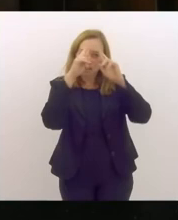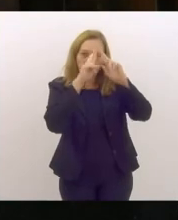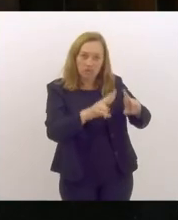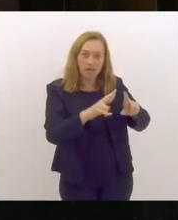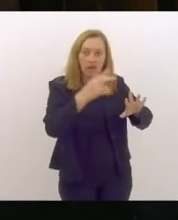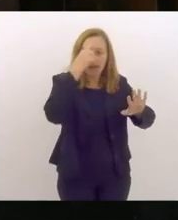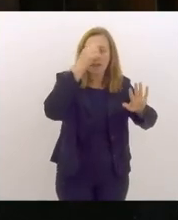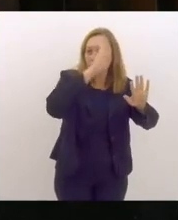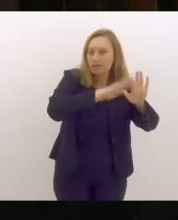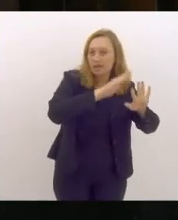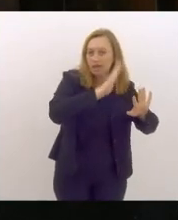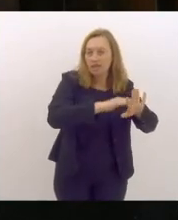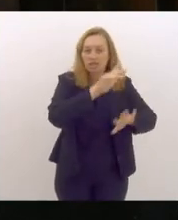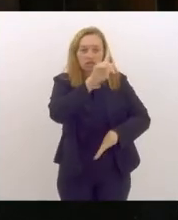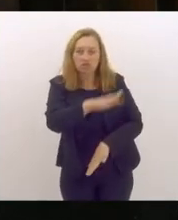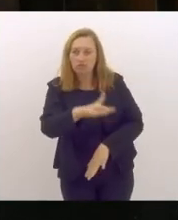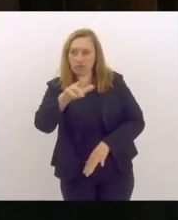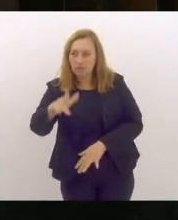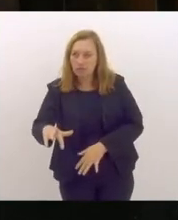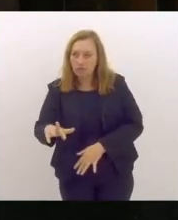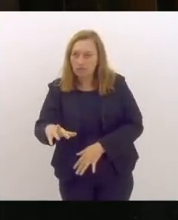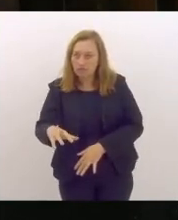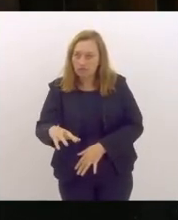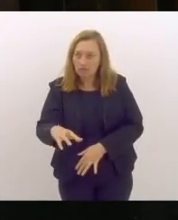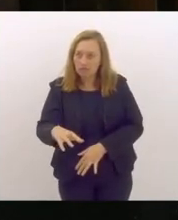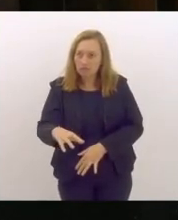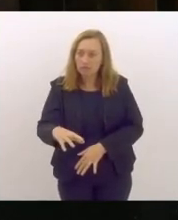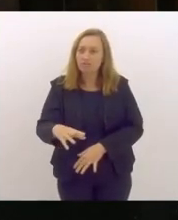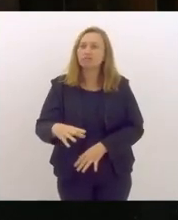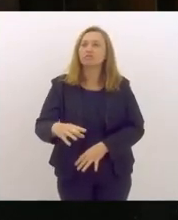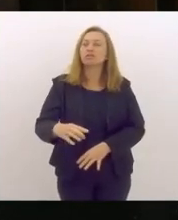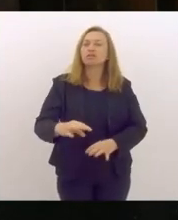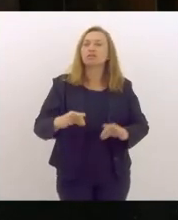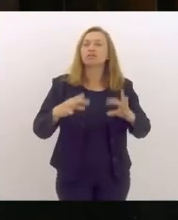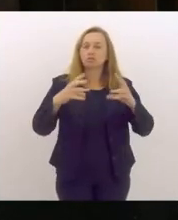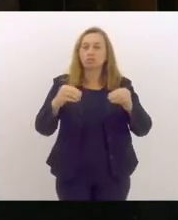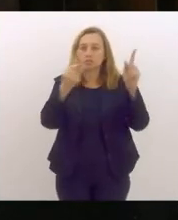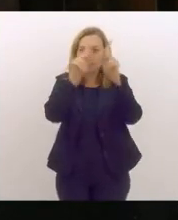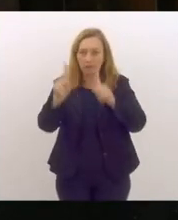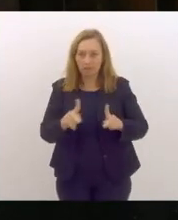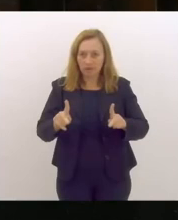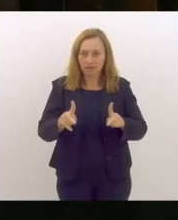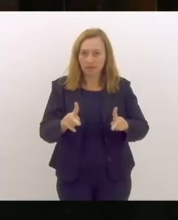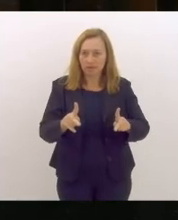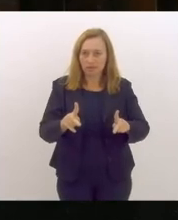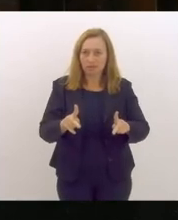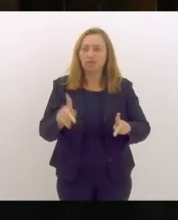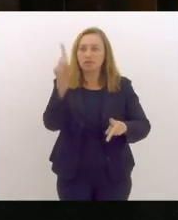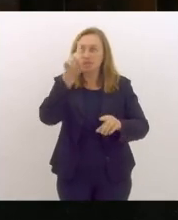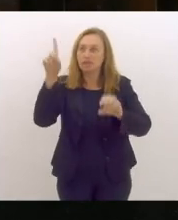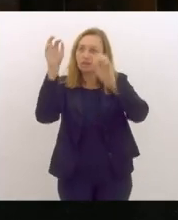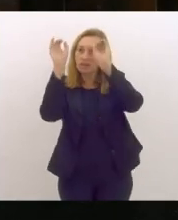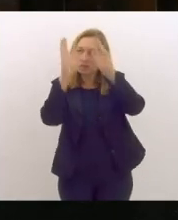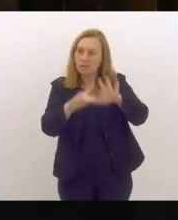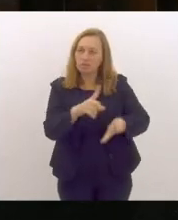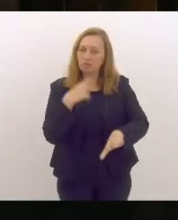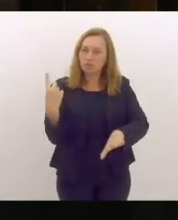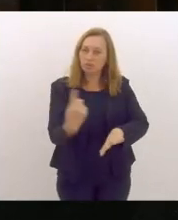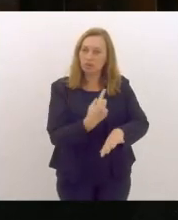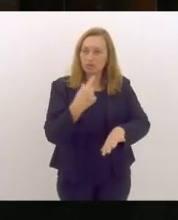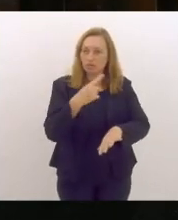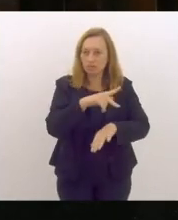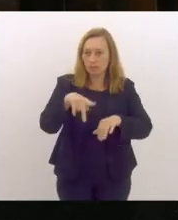ideias divergentes diferente e darmos tudo pela paz que Deus abençoe nosso país